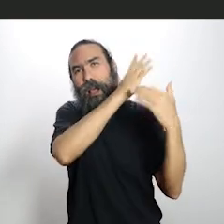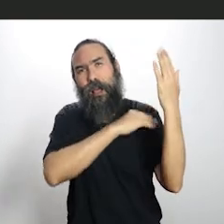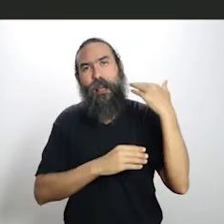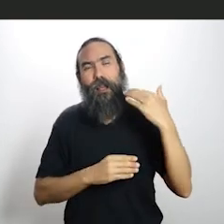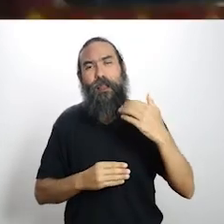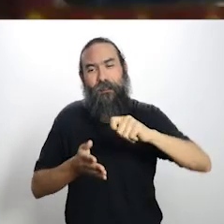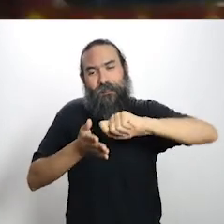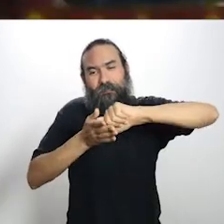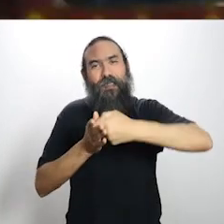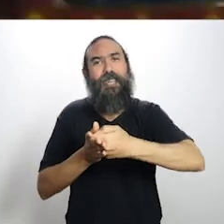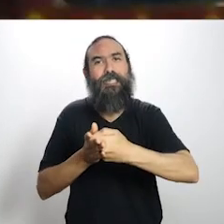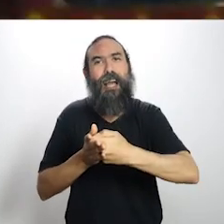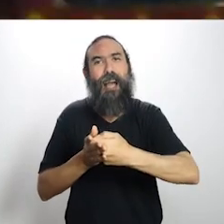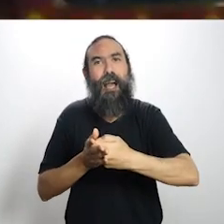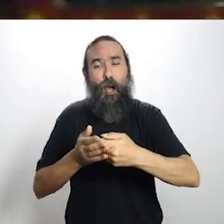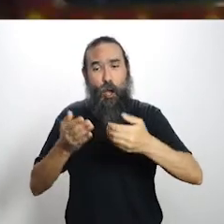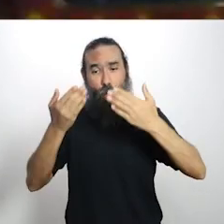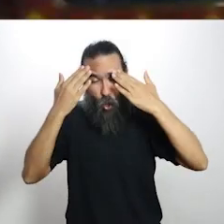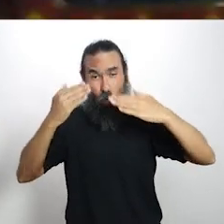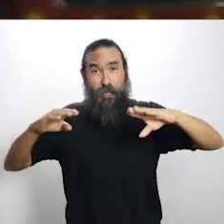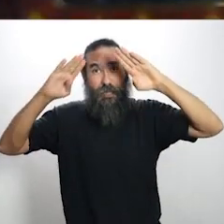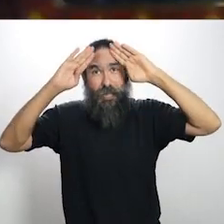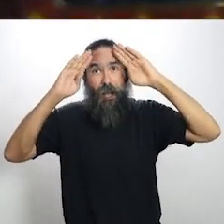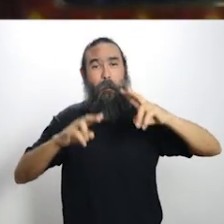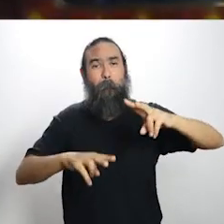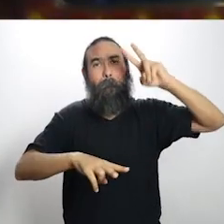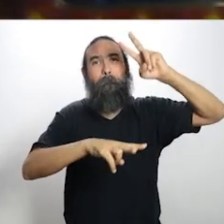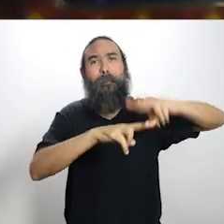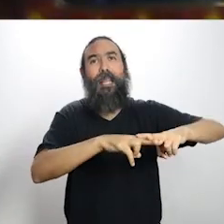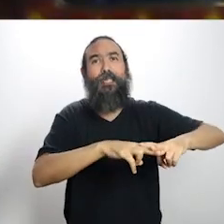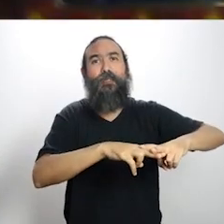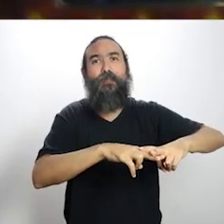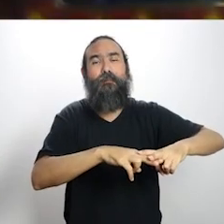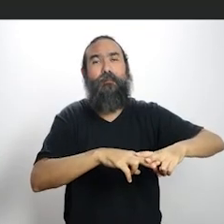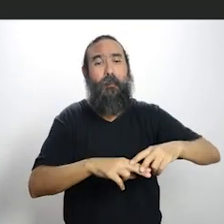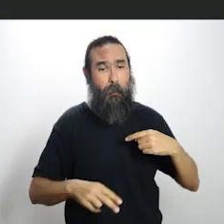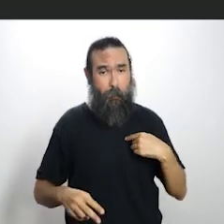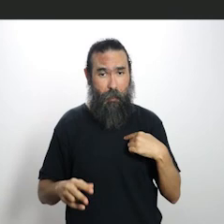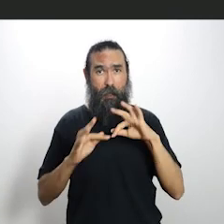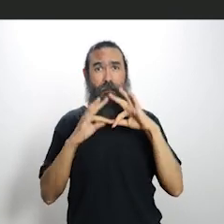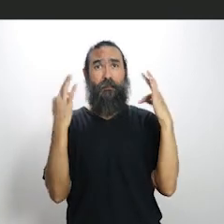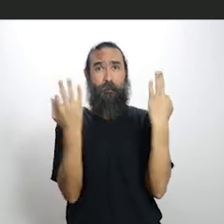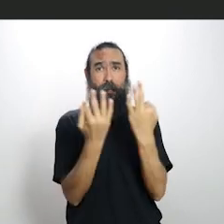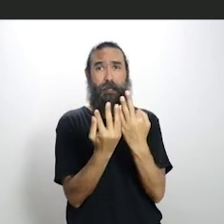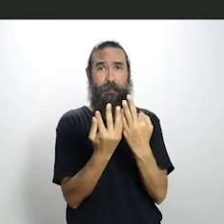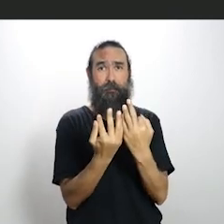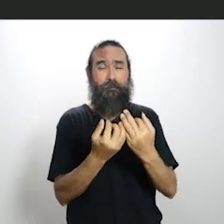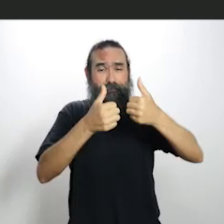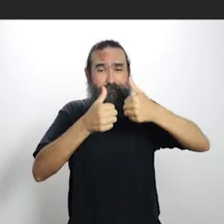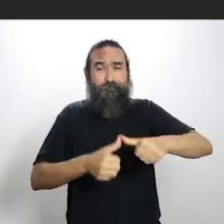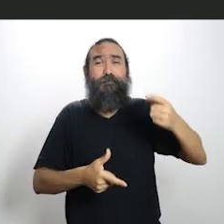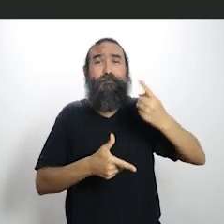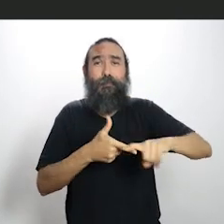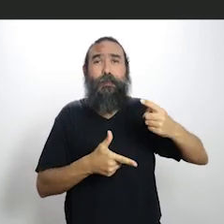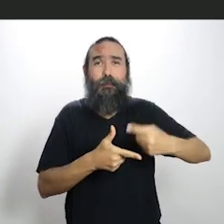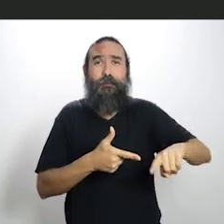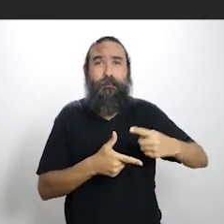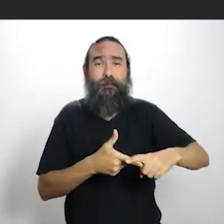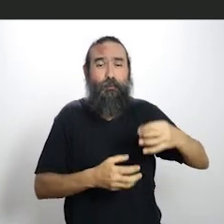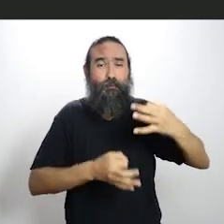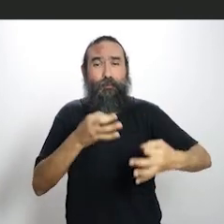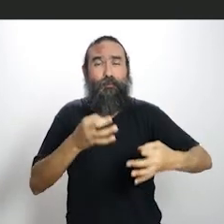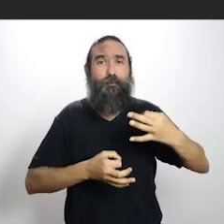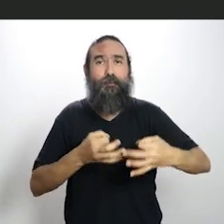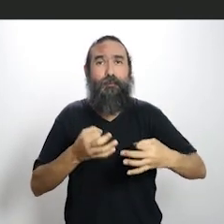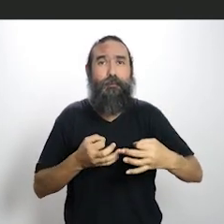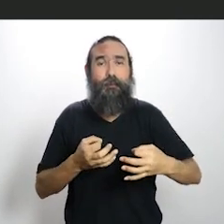e se errou novamente o povo Xambá em 1950 e a família completa 90 anos em Pernambuco resistindo é nesse